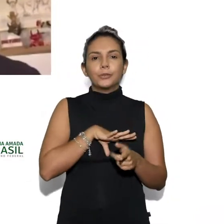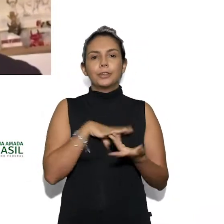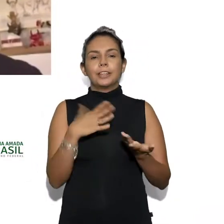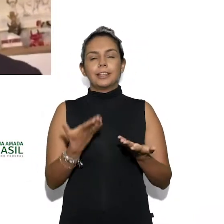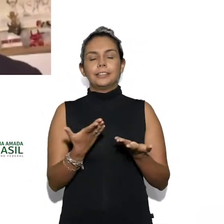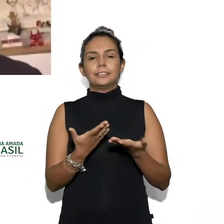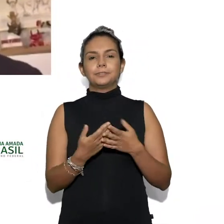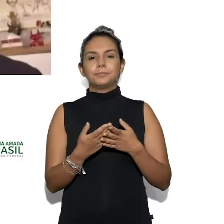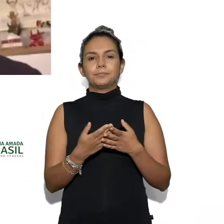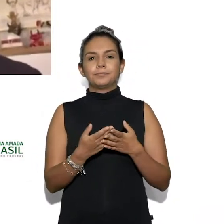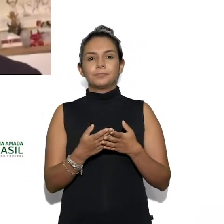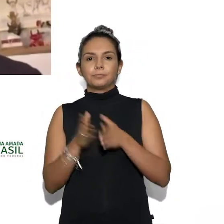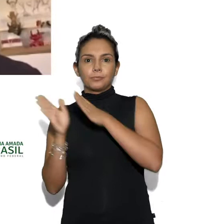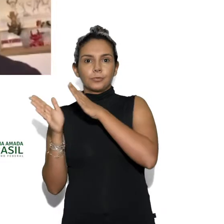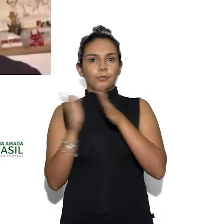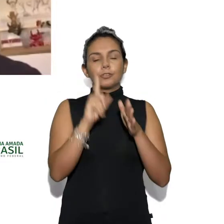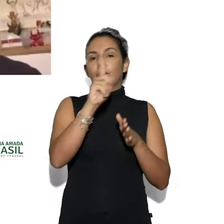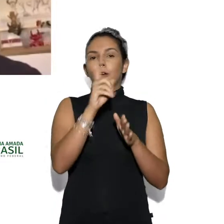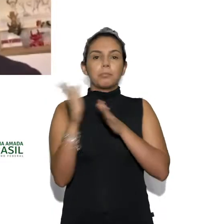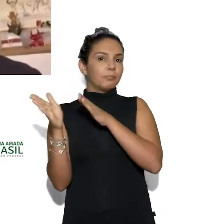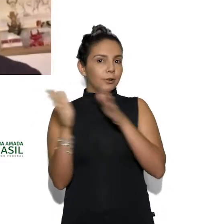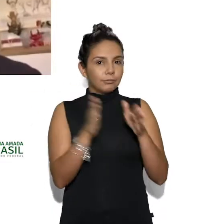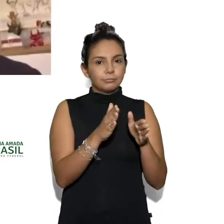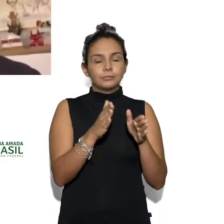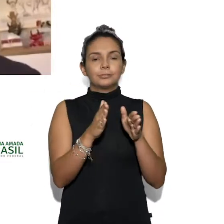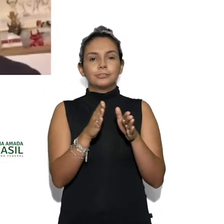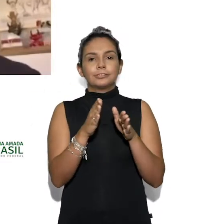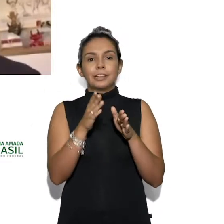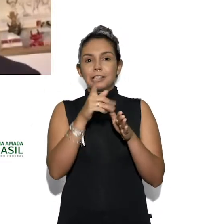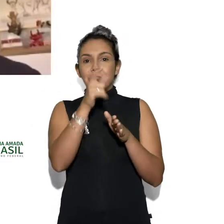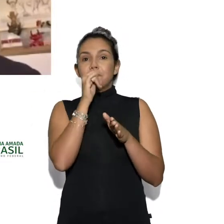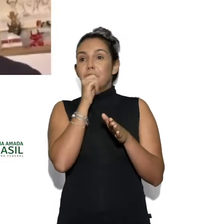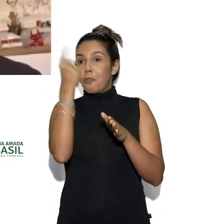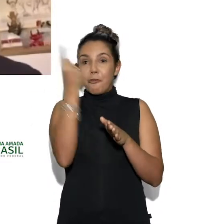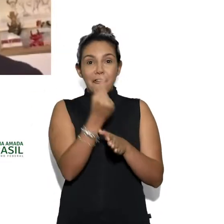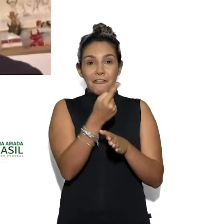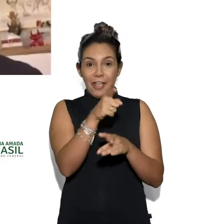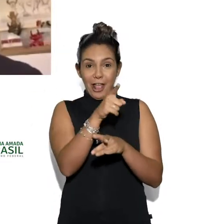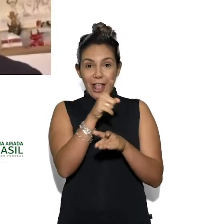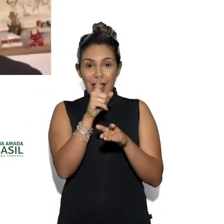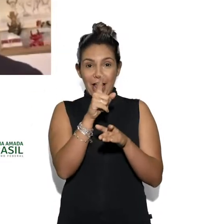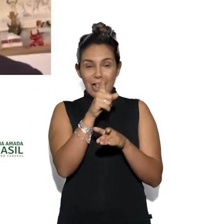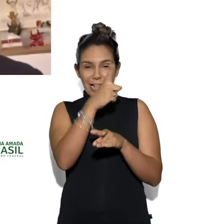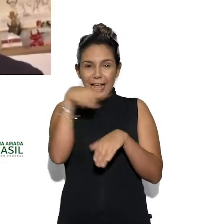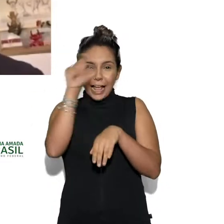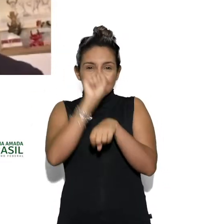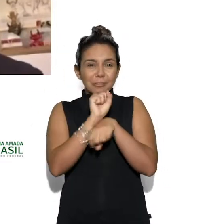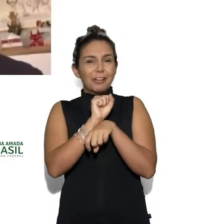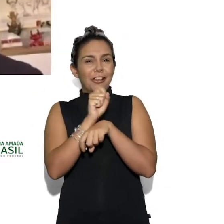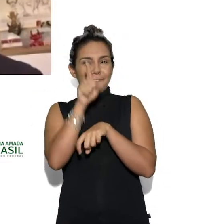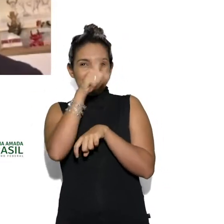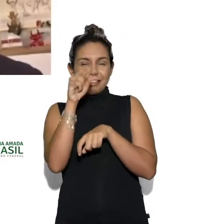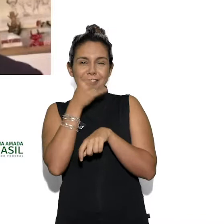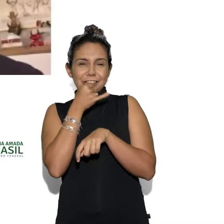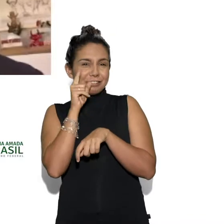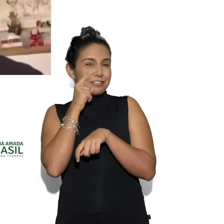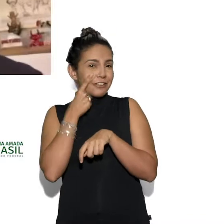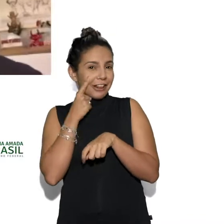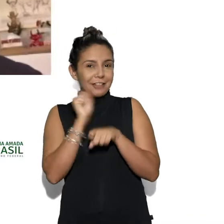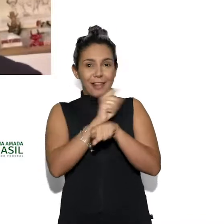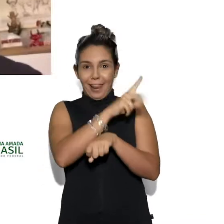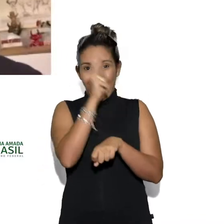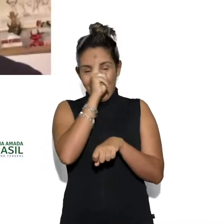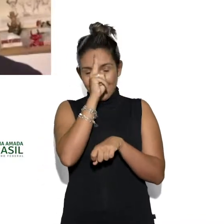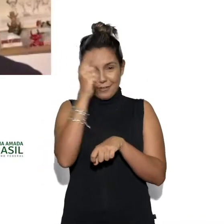vivo passou aí, quem não passou aí deve estar até hoje esperando, chorando que você se